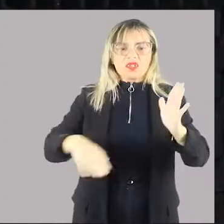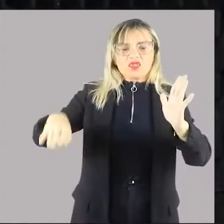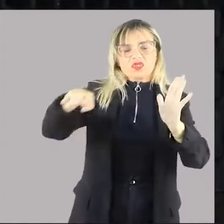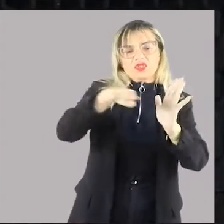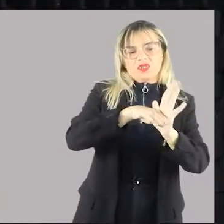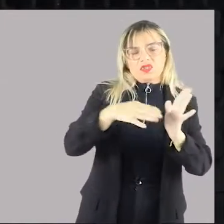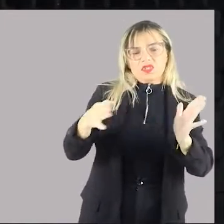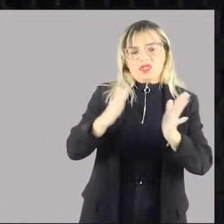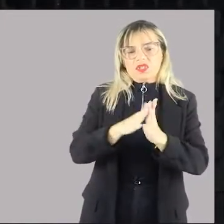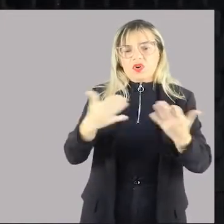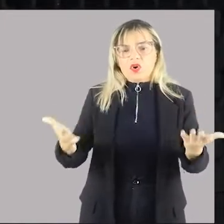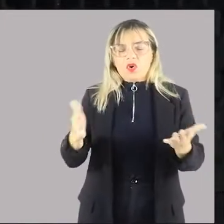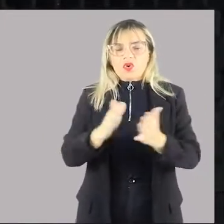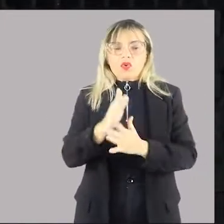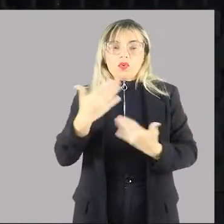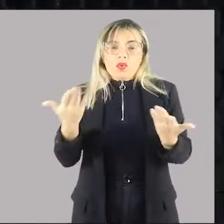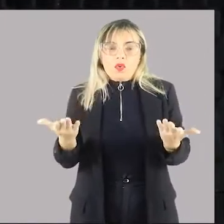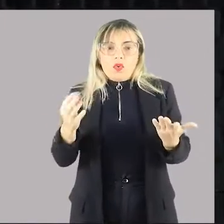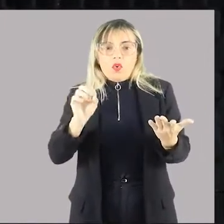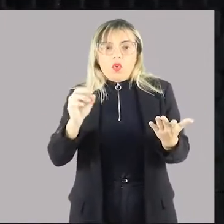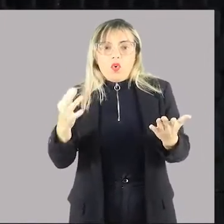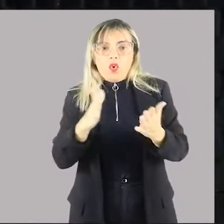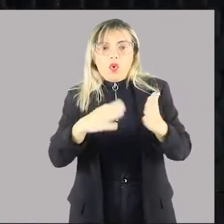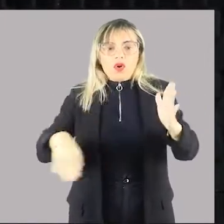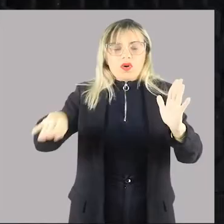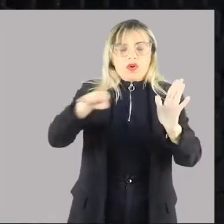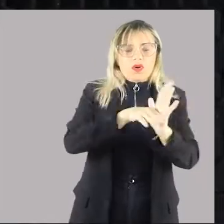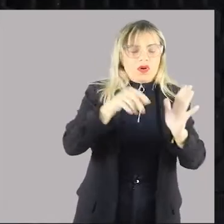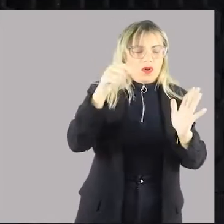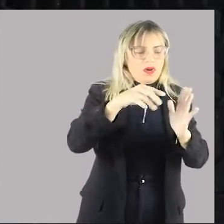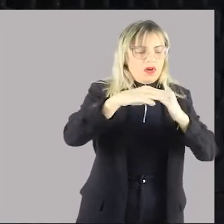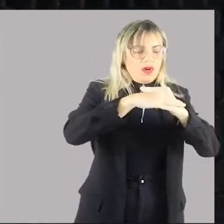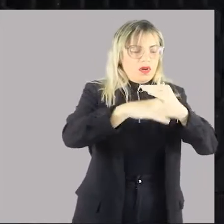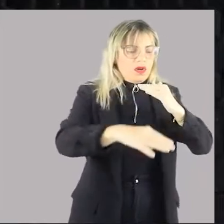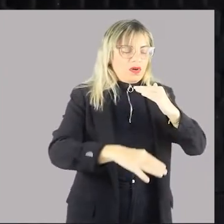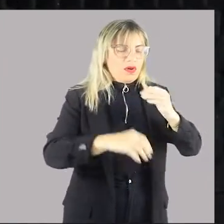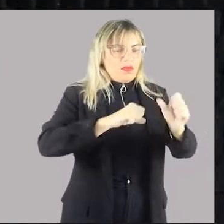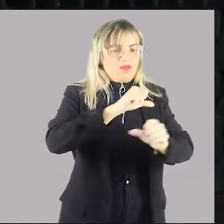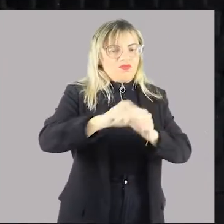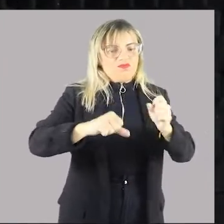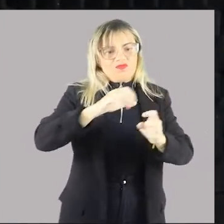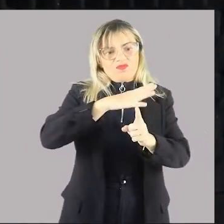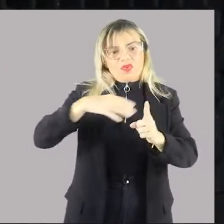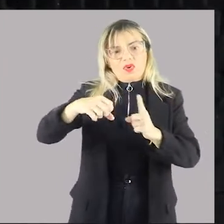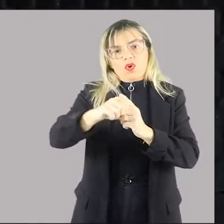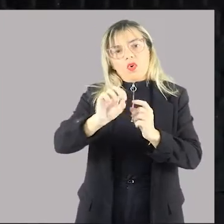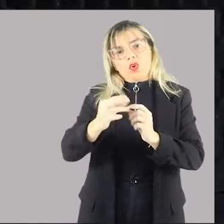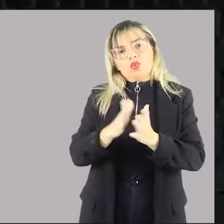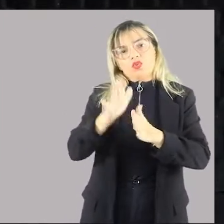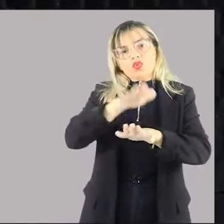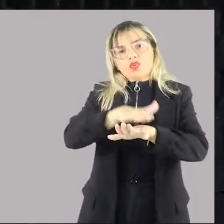chegam, não são suficientes para alterar aquele quadro de desigualdade e de exclusão.